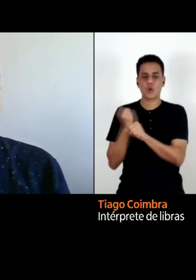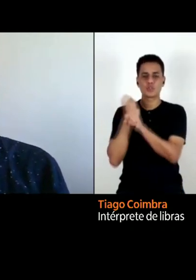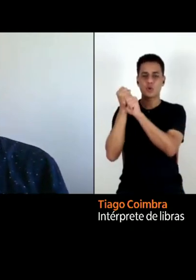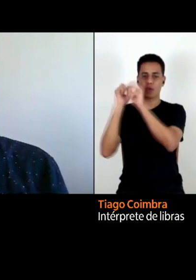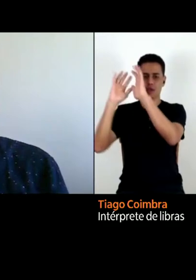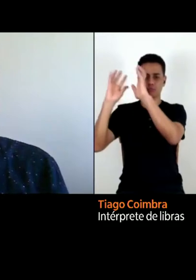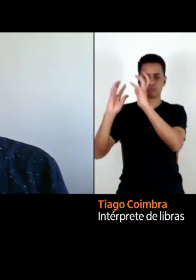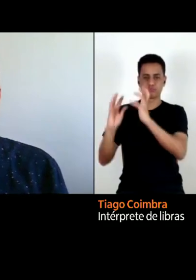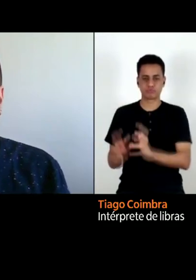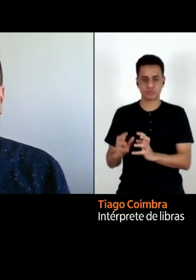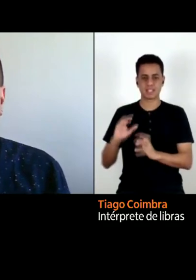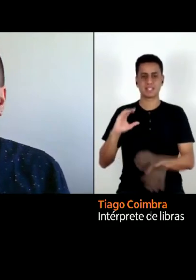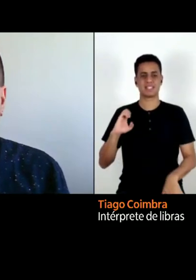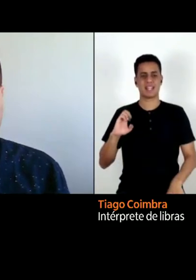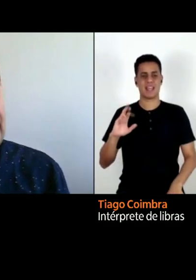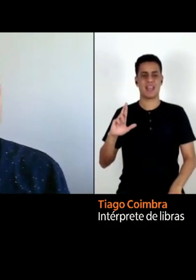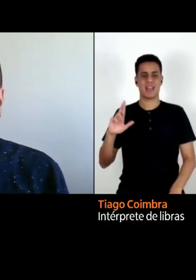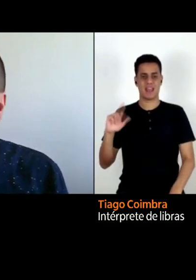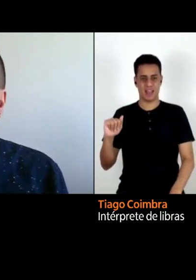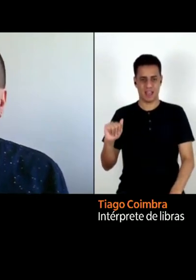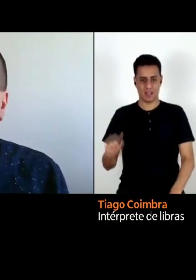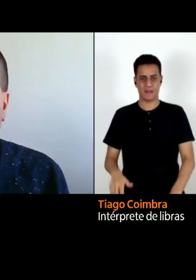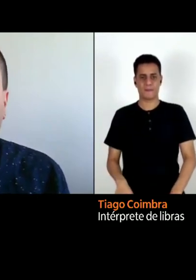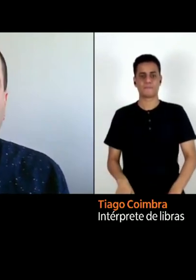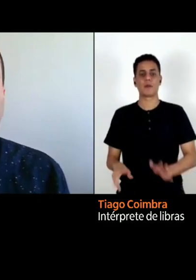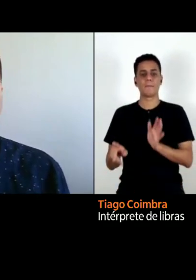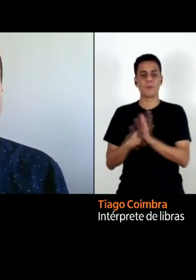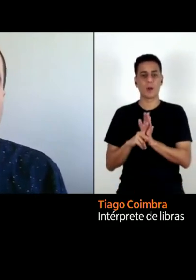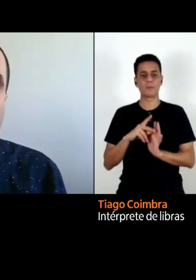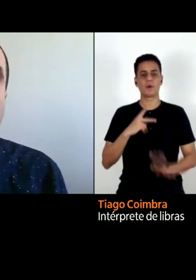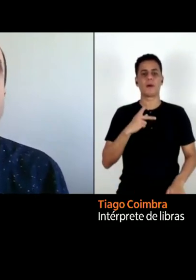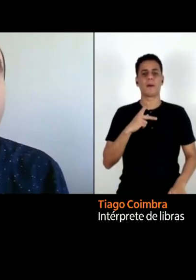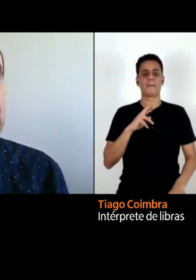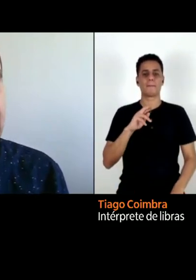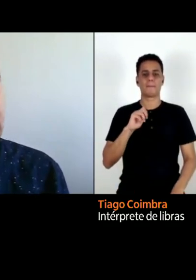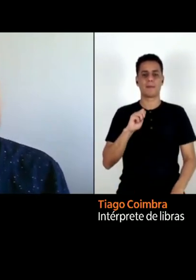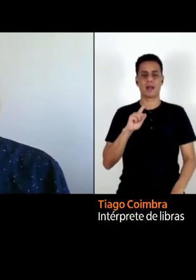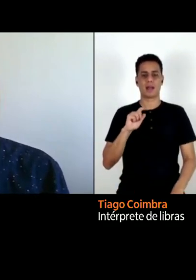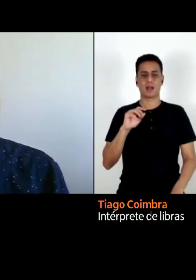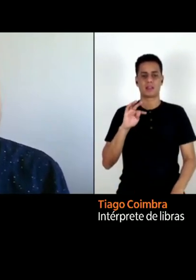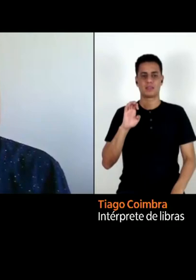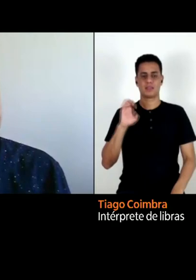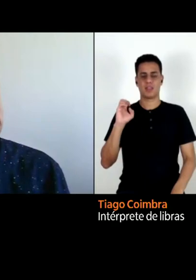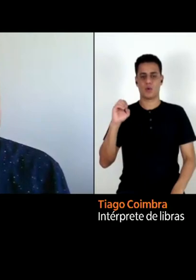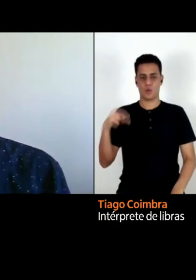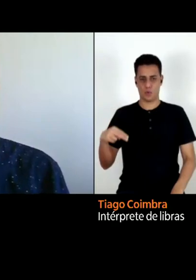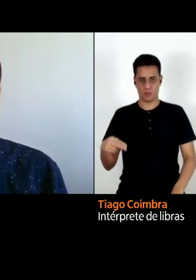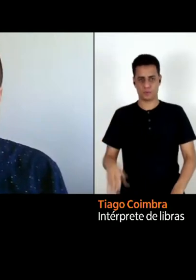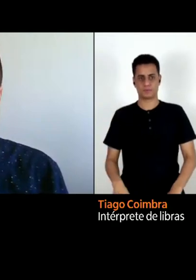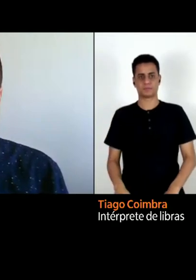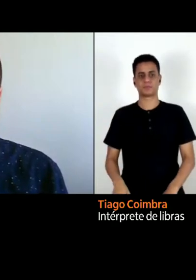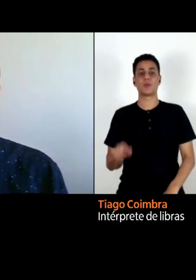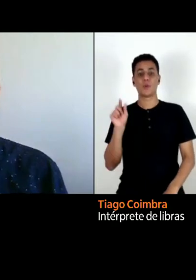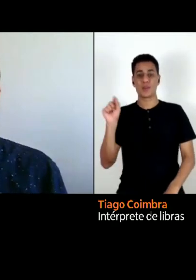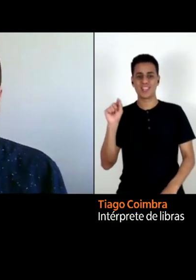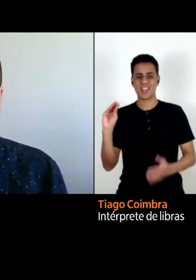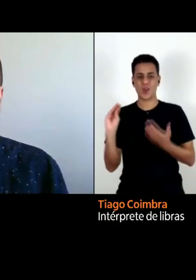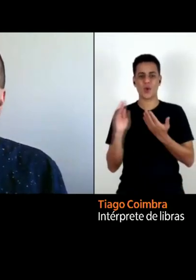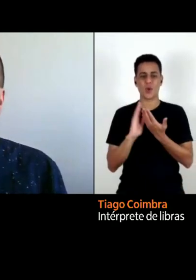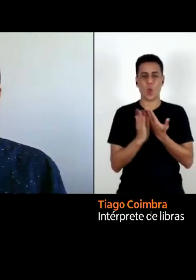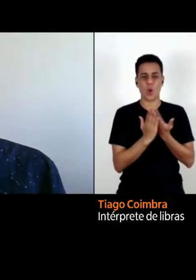O mais provável é que Cunha Salles não tenha filmado os fotogramas que anexou ao seu pedido de